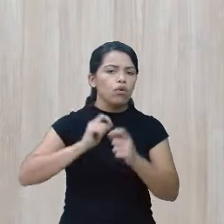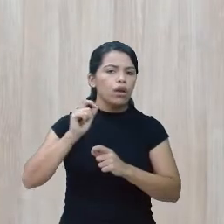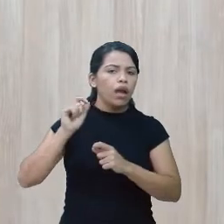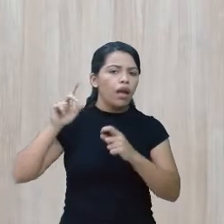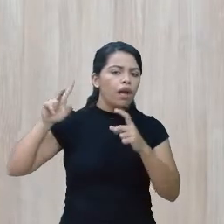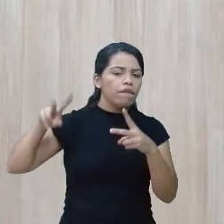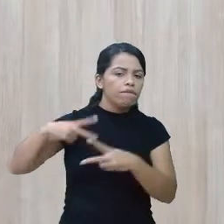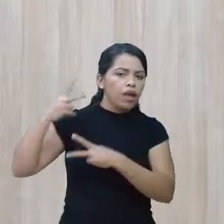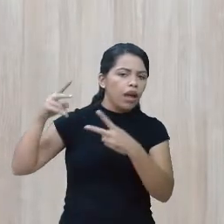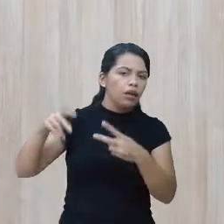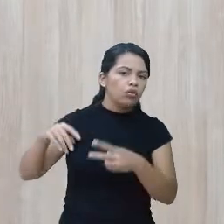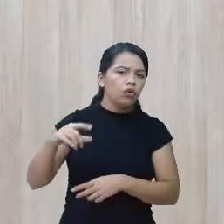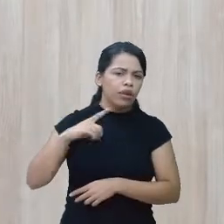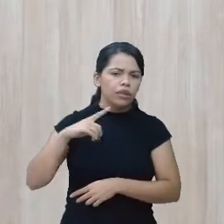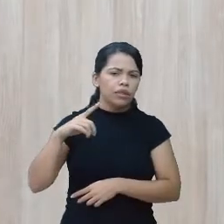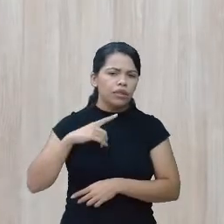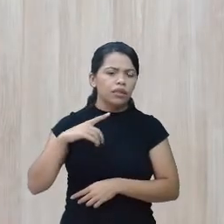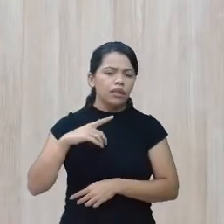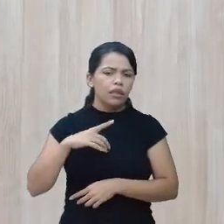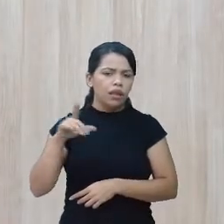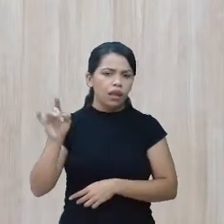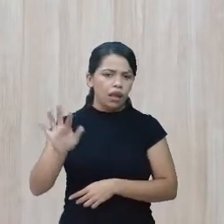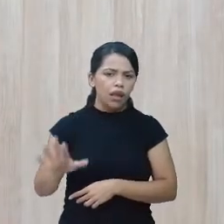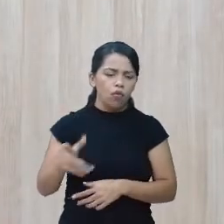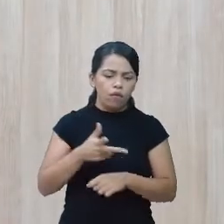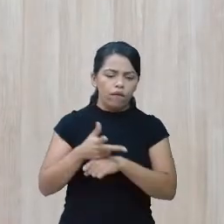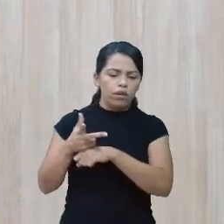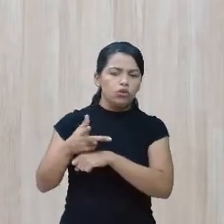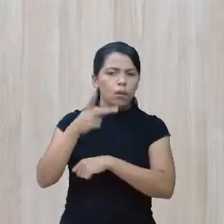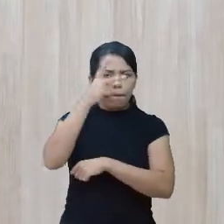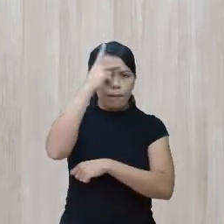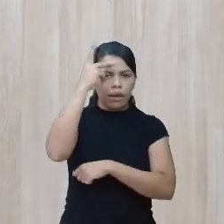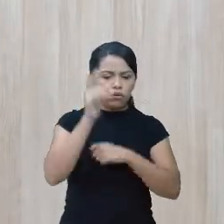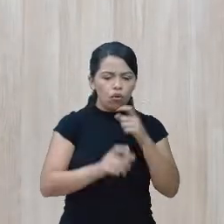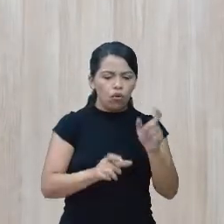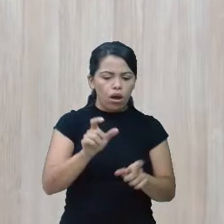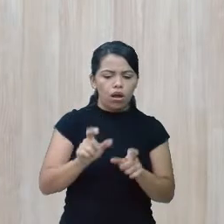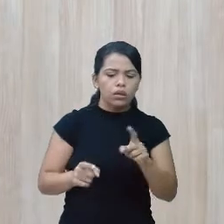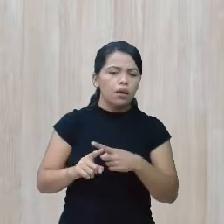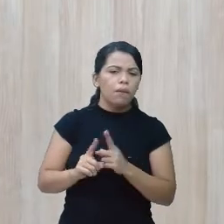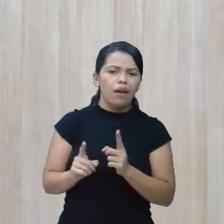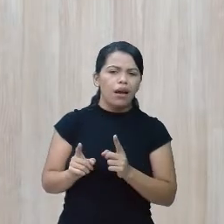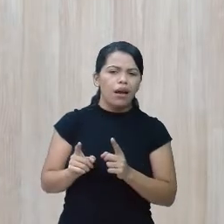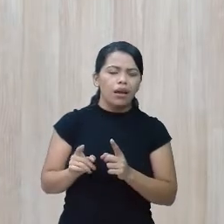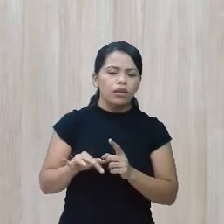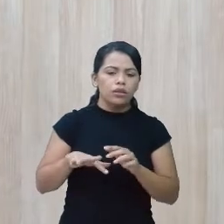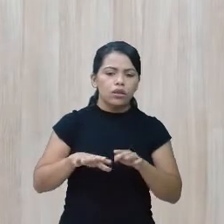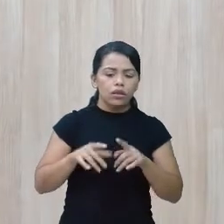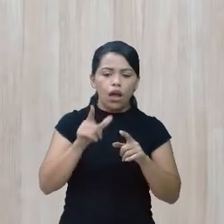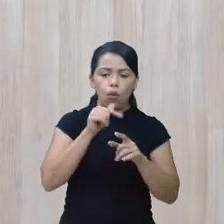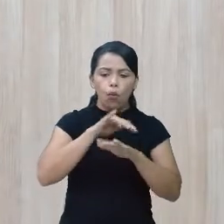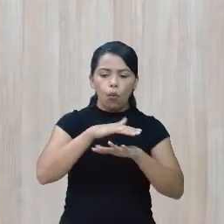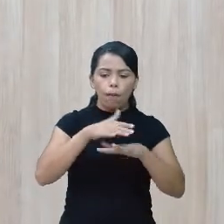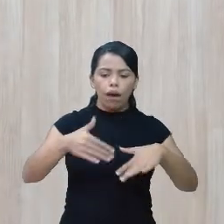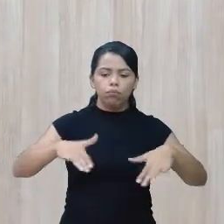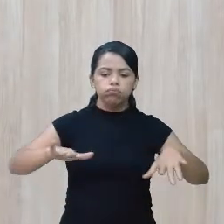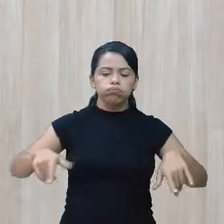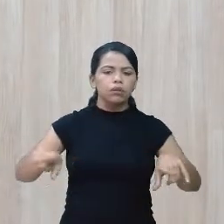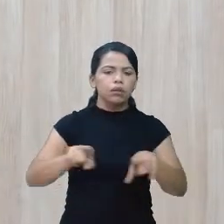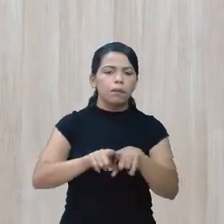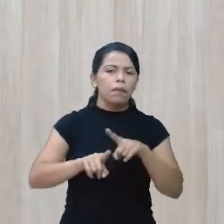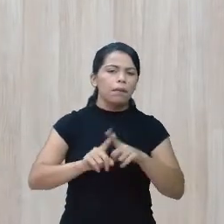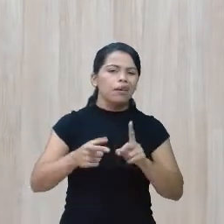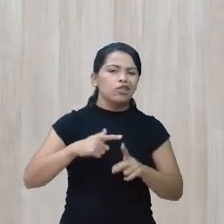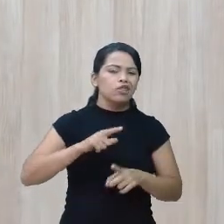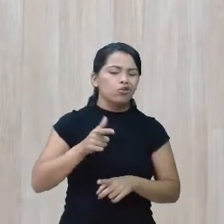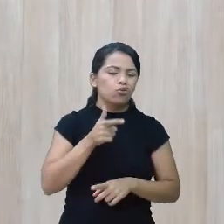naquela praia, mas a gente não ouviu muito o barulho do mar, nem o barulho das pessoas. Então, a gente, na verdade, não conseguiu